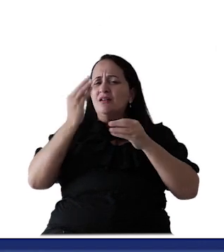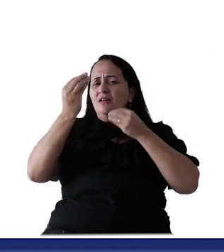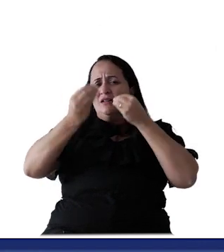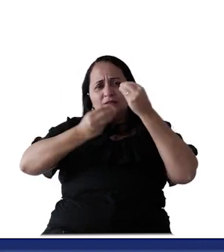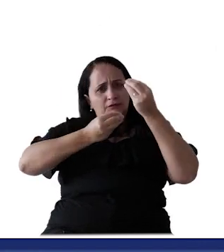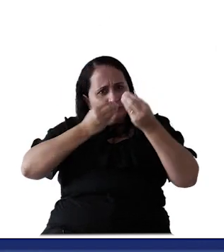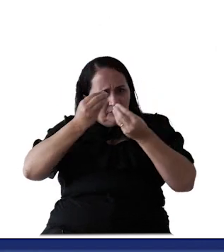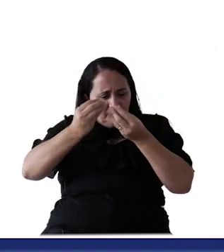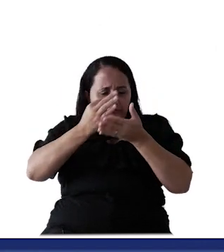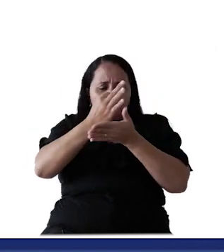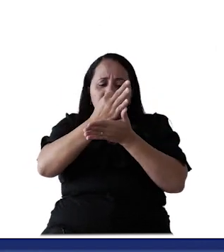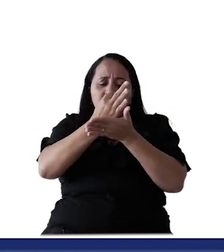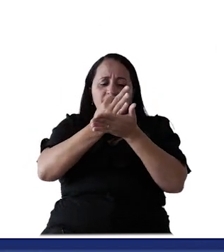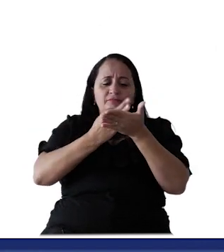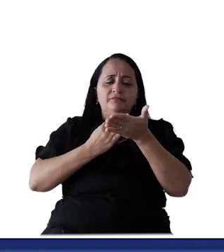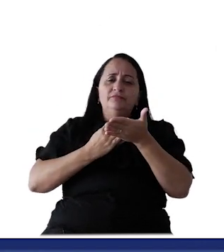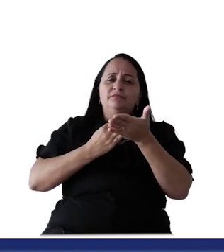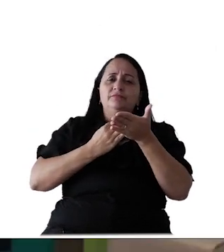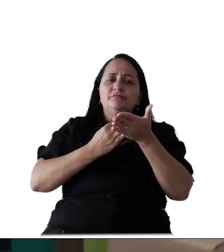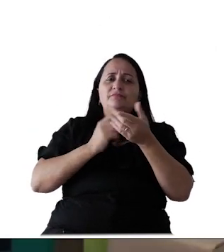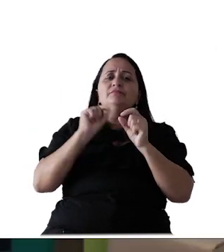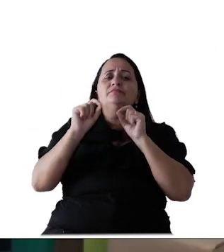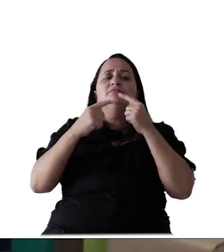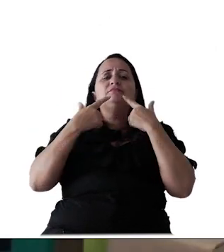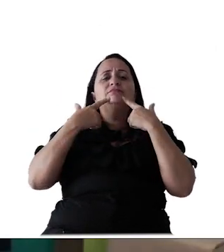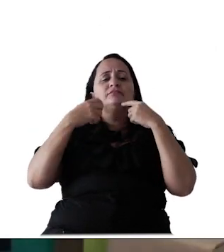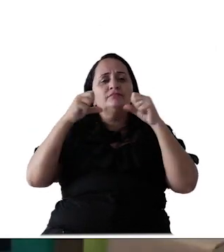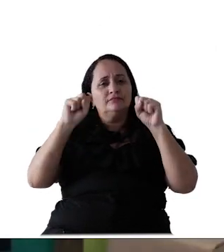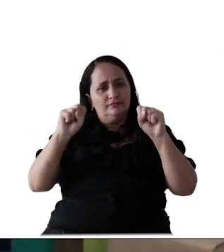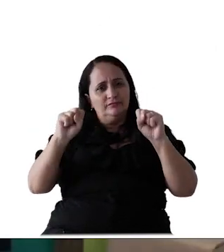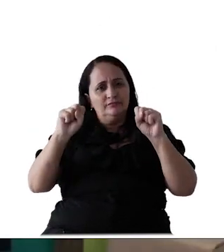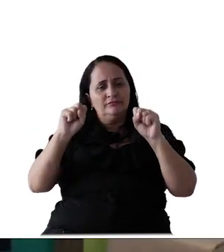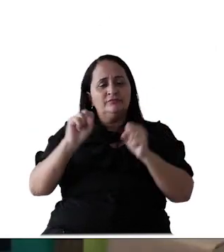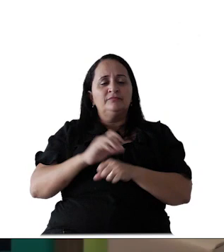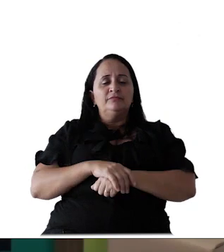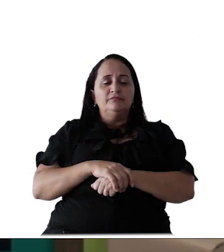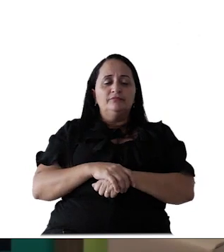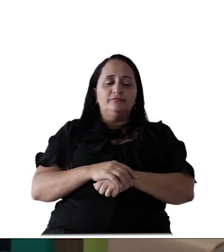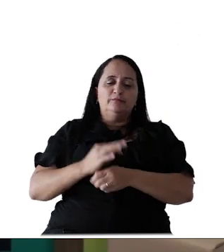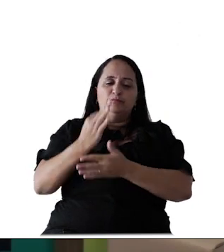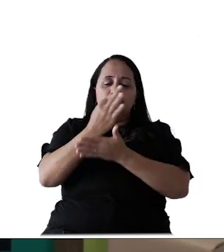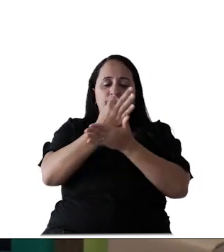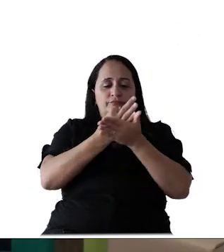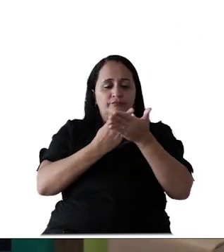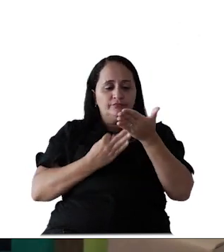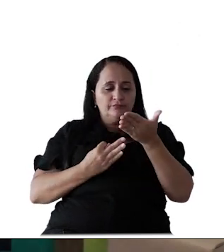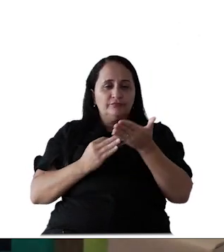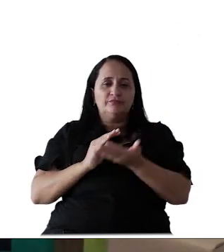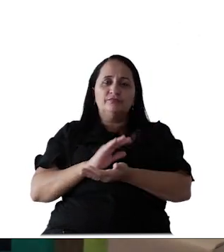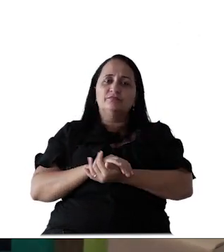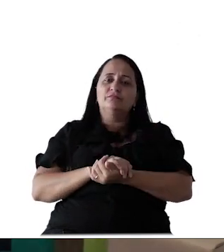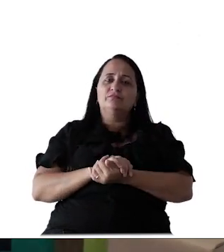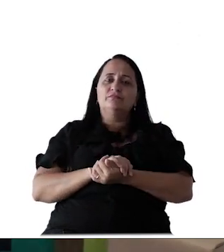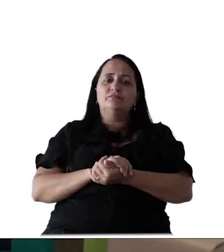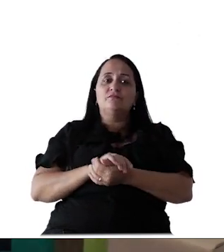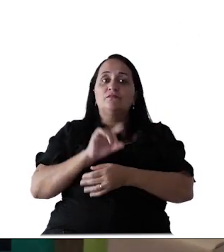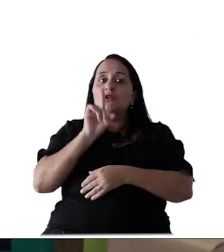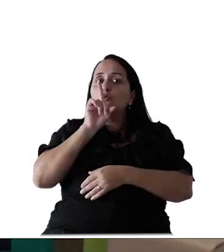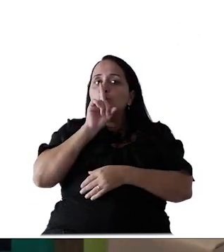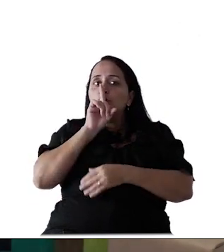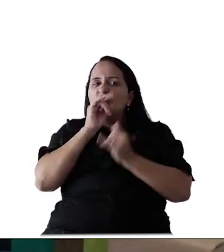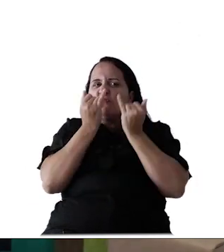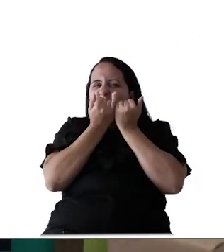marcas linguísticas nos textos? Na oralidade, nos textos orais, como por exemplo, uma